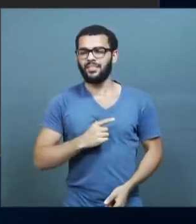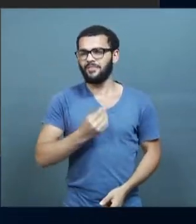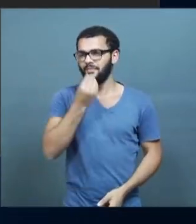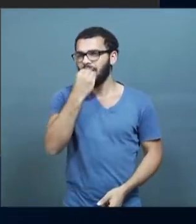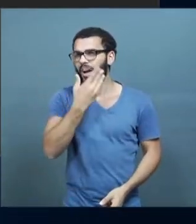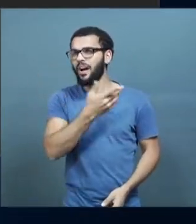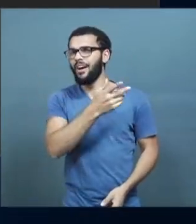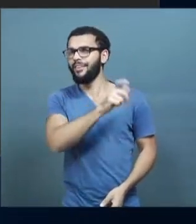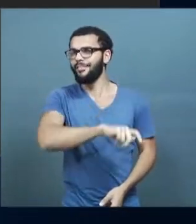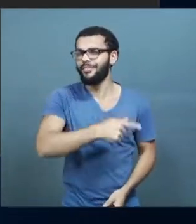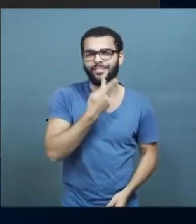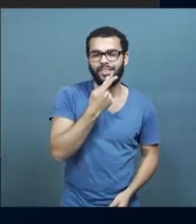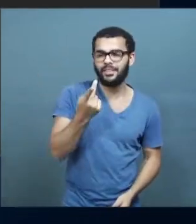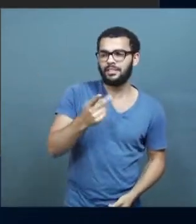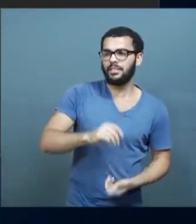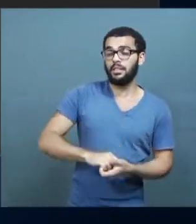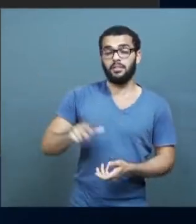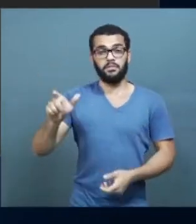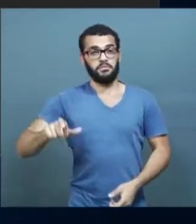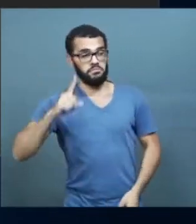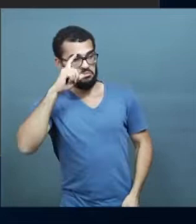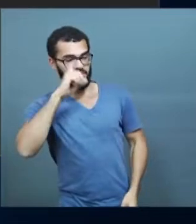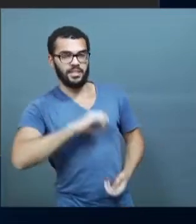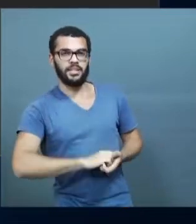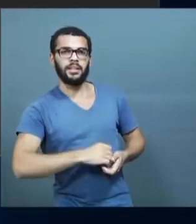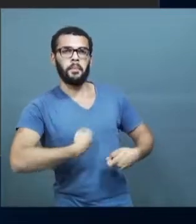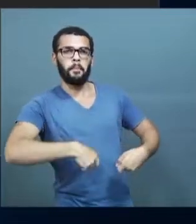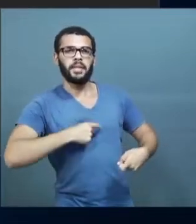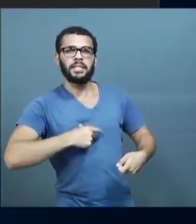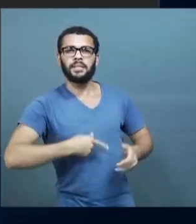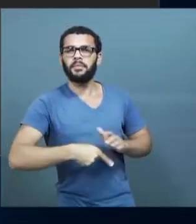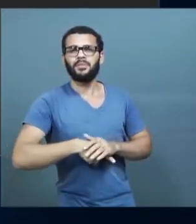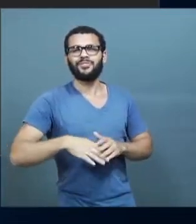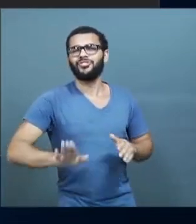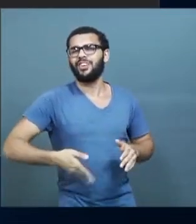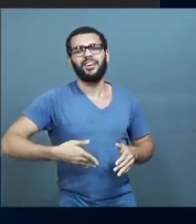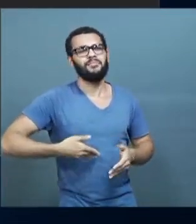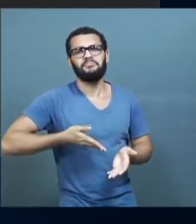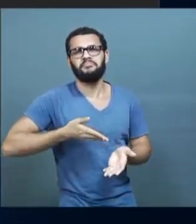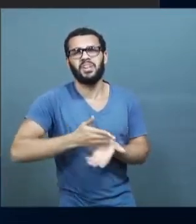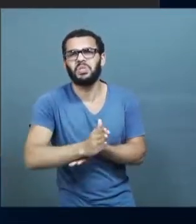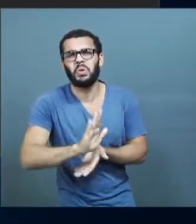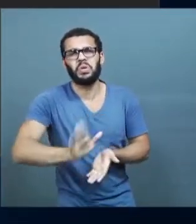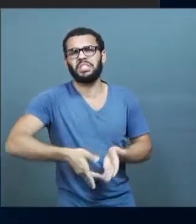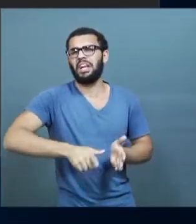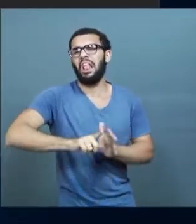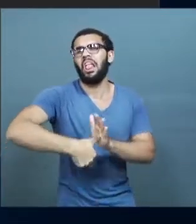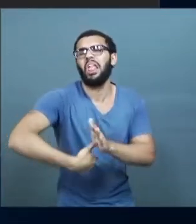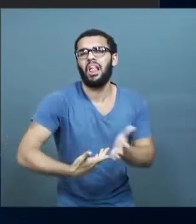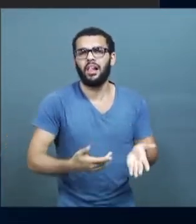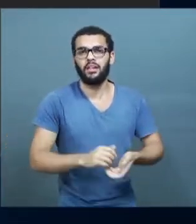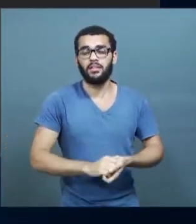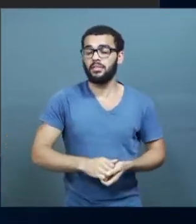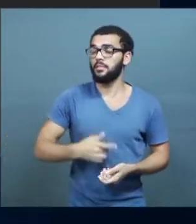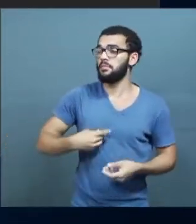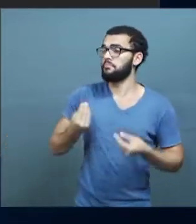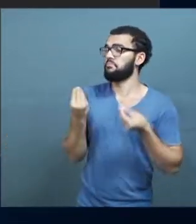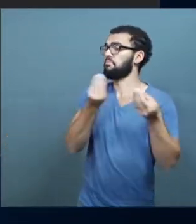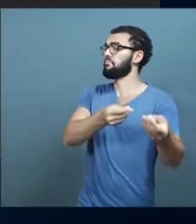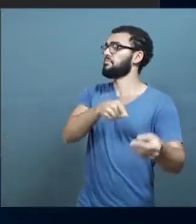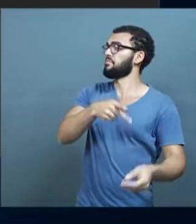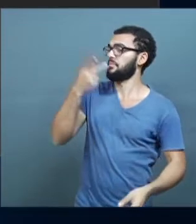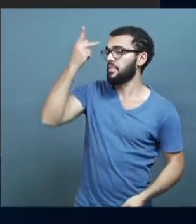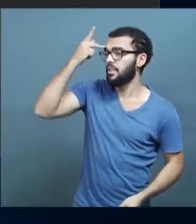fraco. Ao que Moro retruca: não estaria mais do que prescrito? E Dallagnol: foi enviado para São Paulo sem se analisar